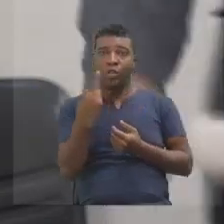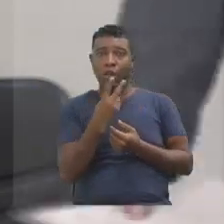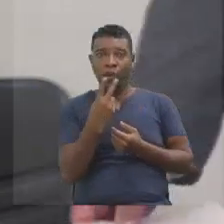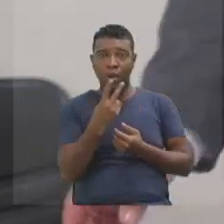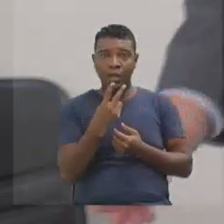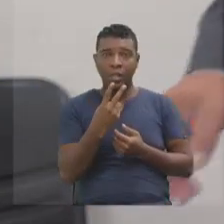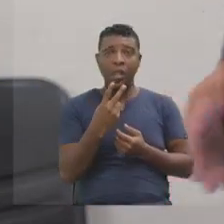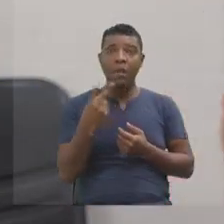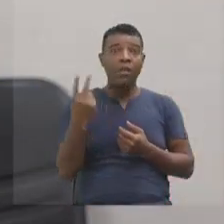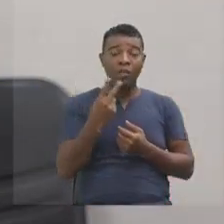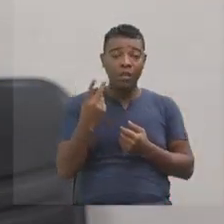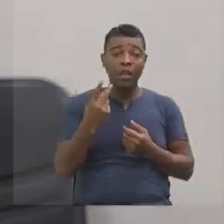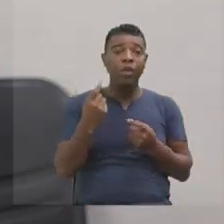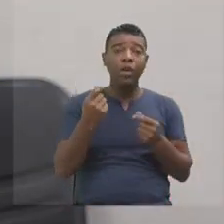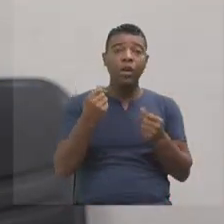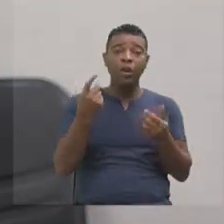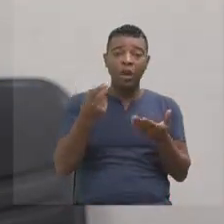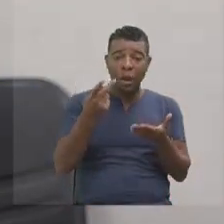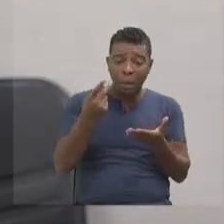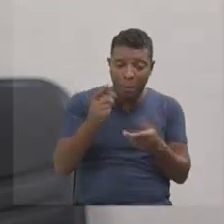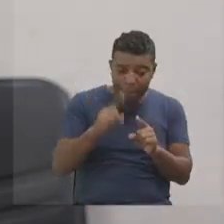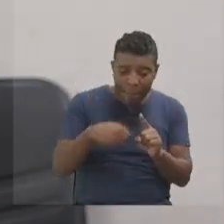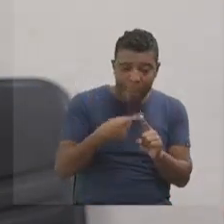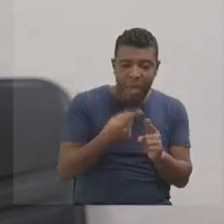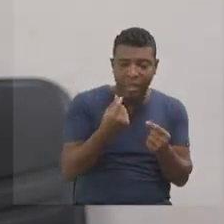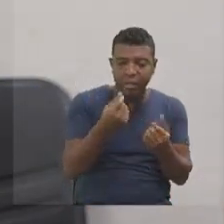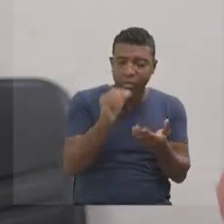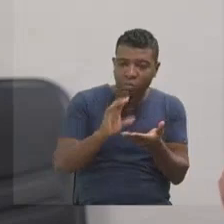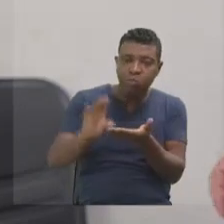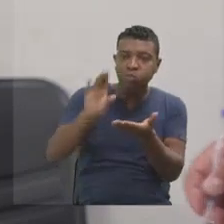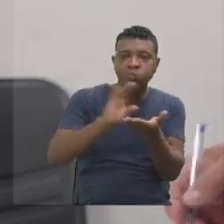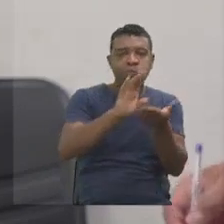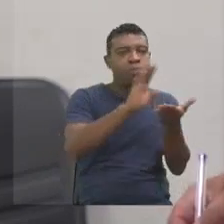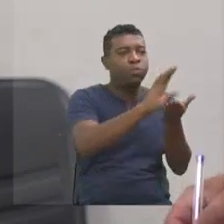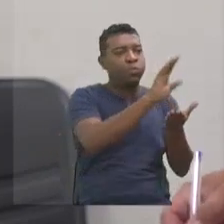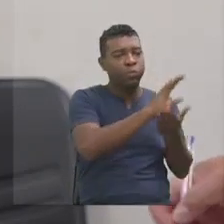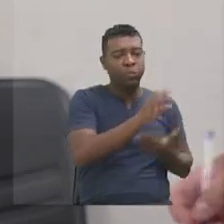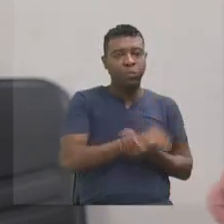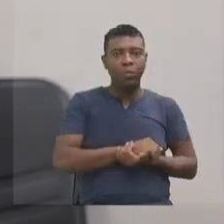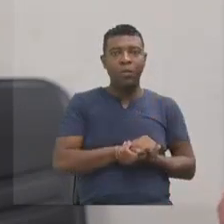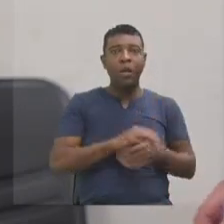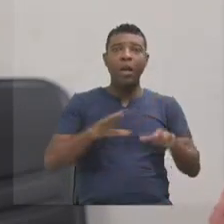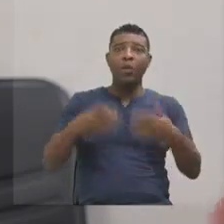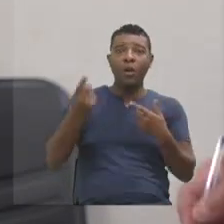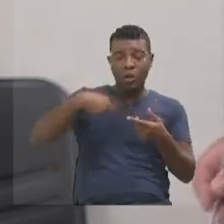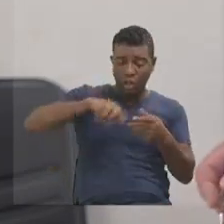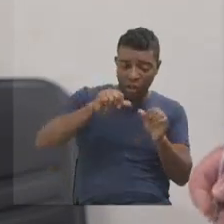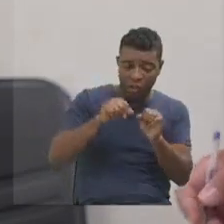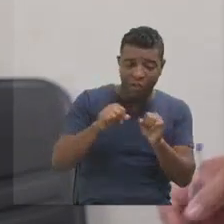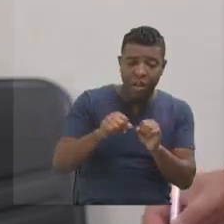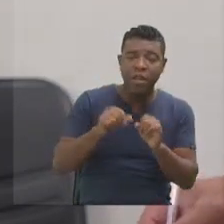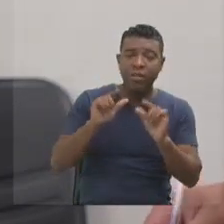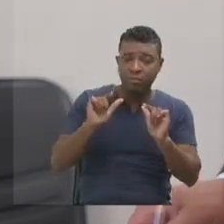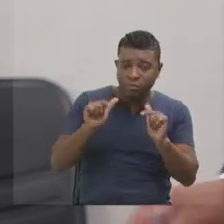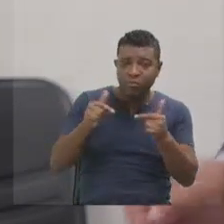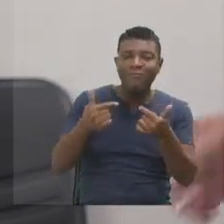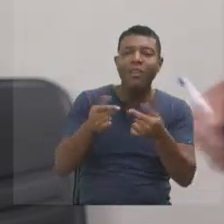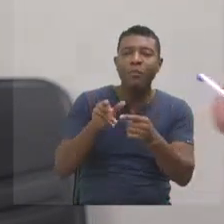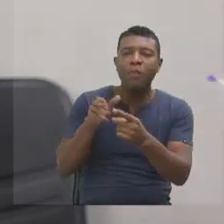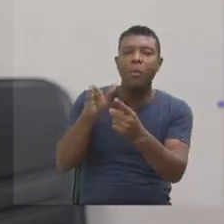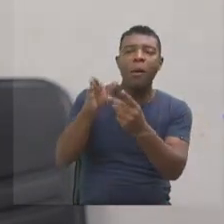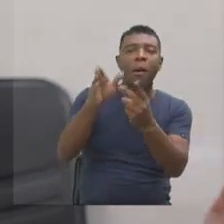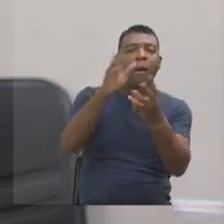recurso de 22 mas foi pouco executado e a gente quando fez a nossa força-tarefa né de visitar os municípios